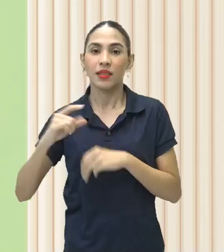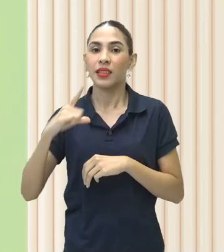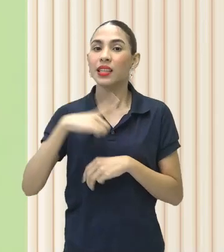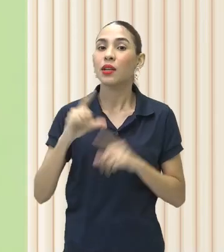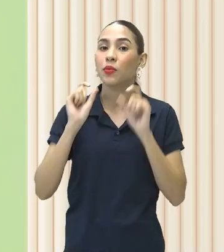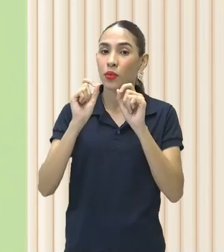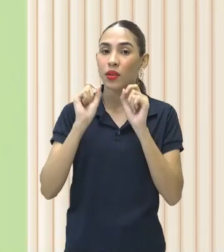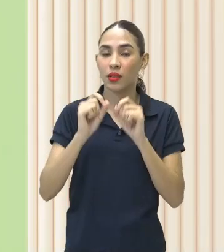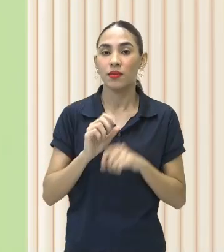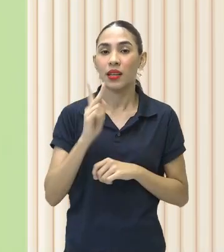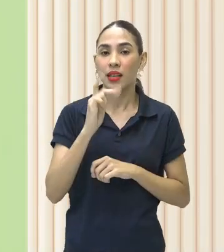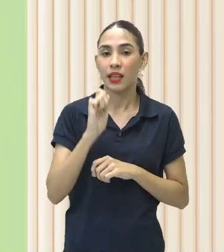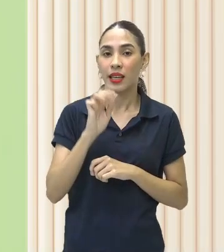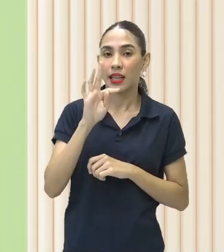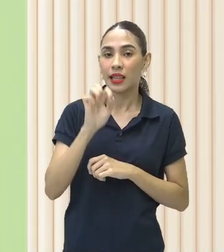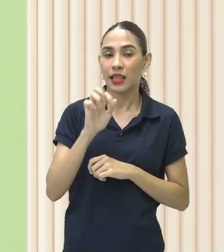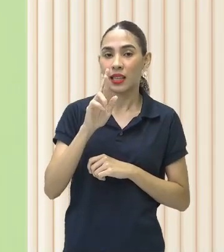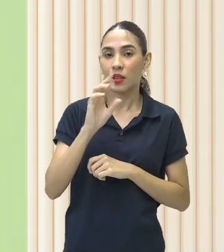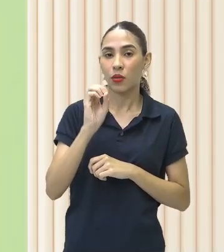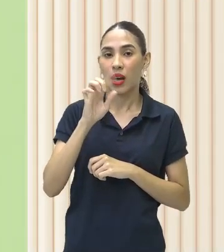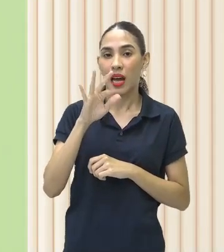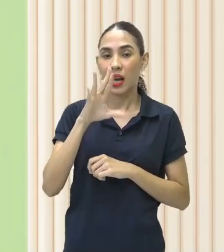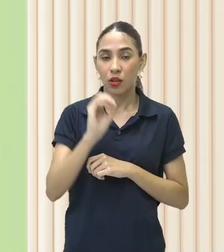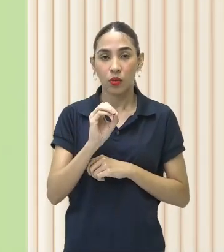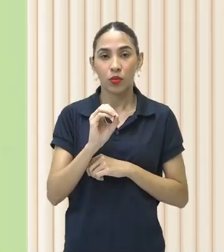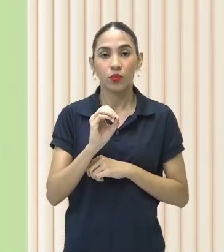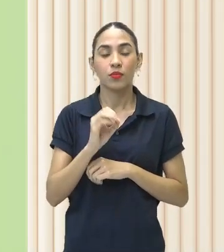tenho ali um heteroátomo, ou seja, ela é